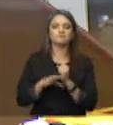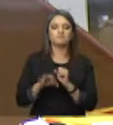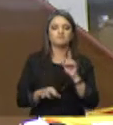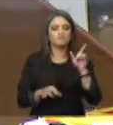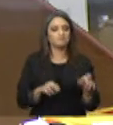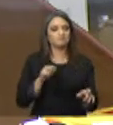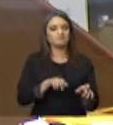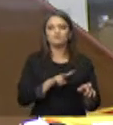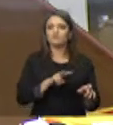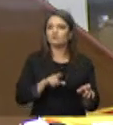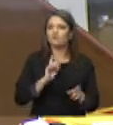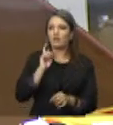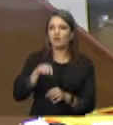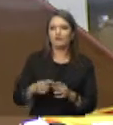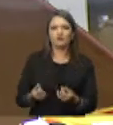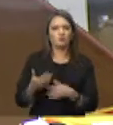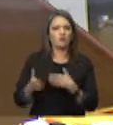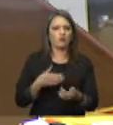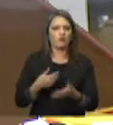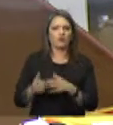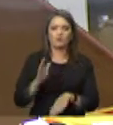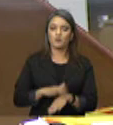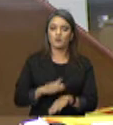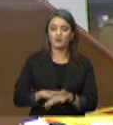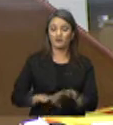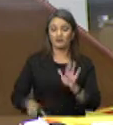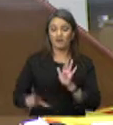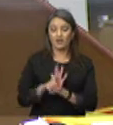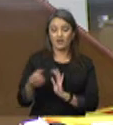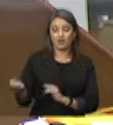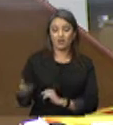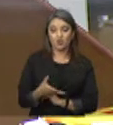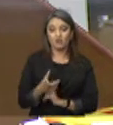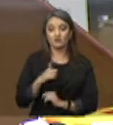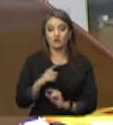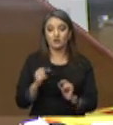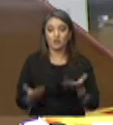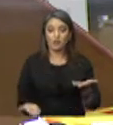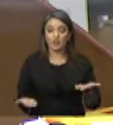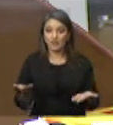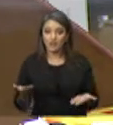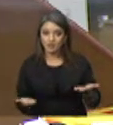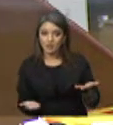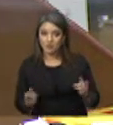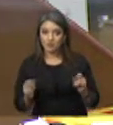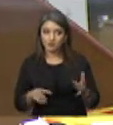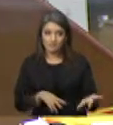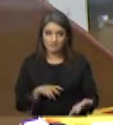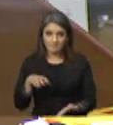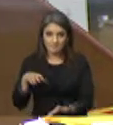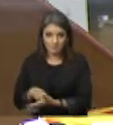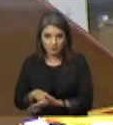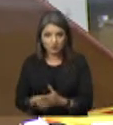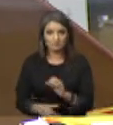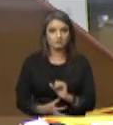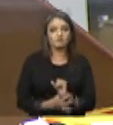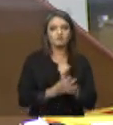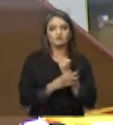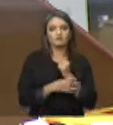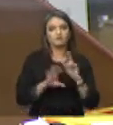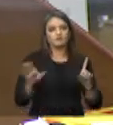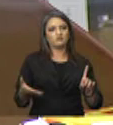ao erário a qualquer tempo o que a nova lei traz é o adequado equilíbrio entre o poder de punir do estado e as garantias